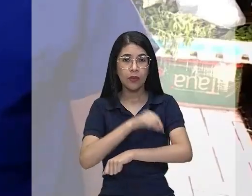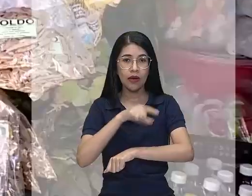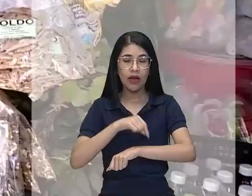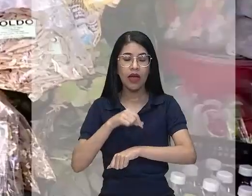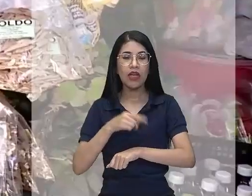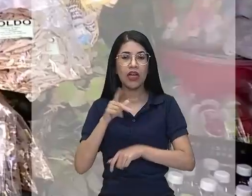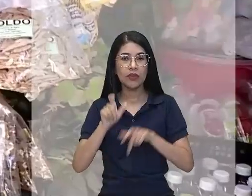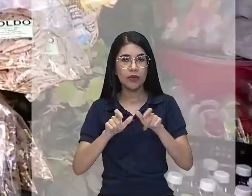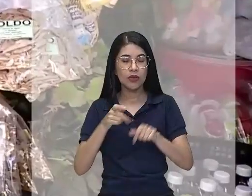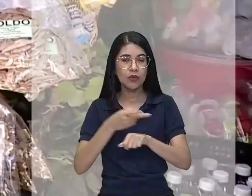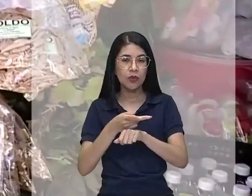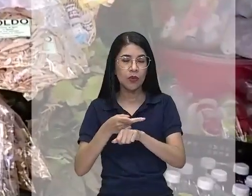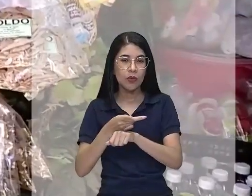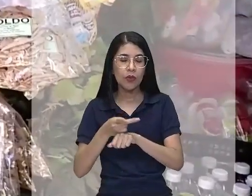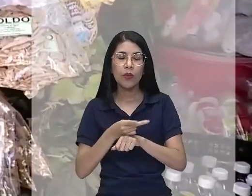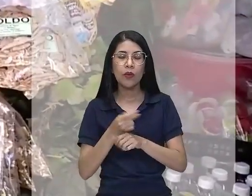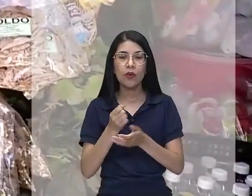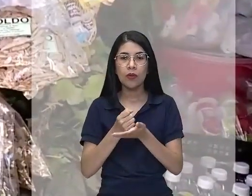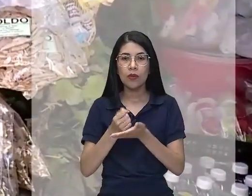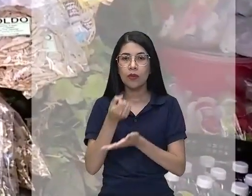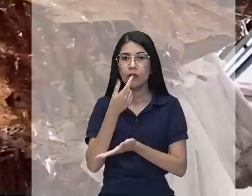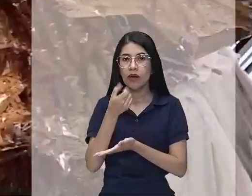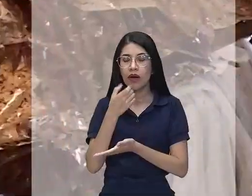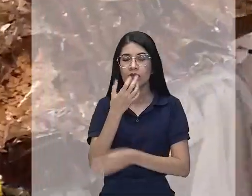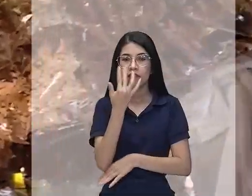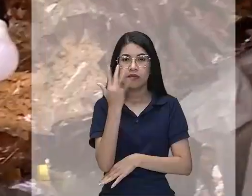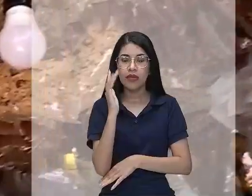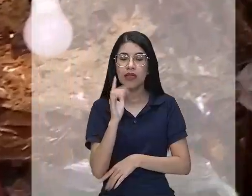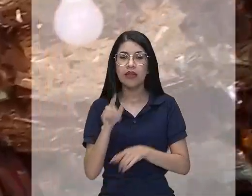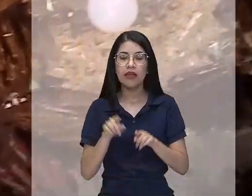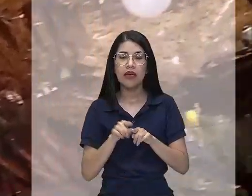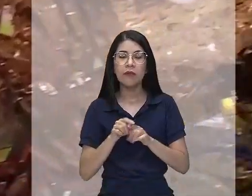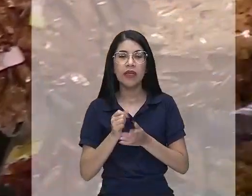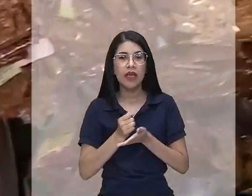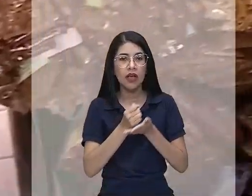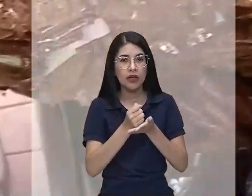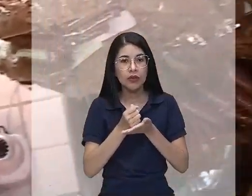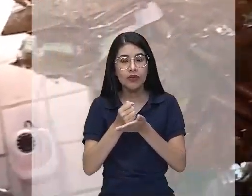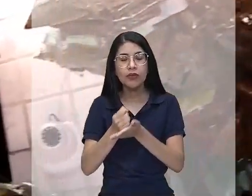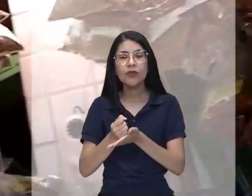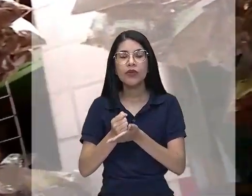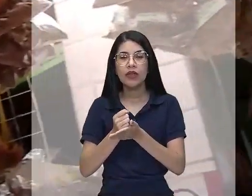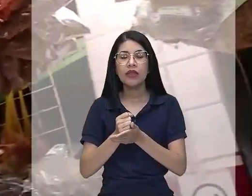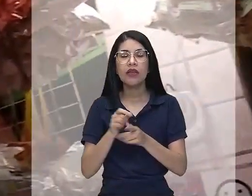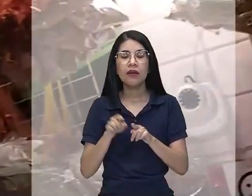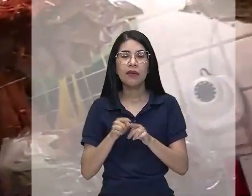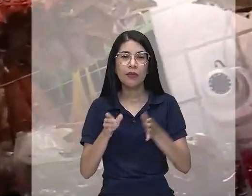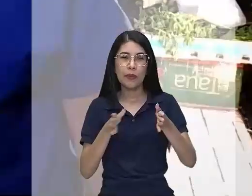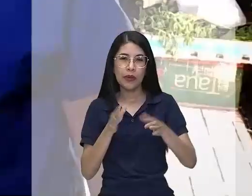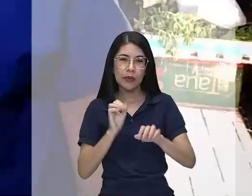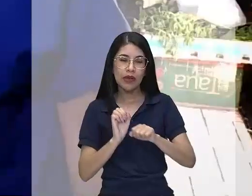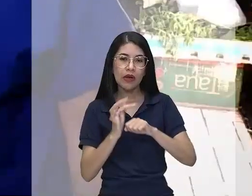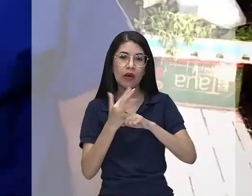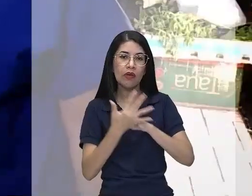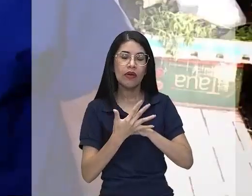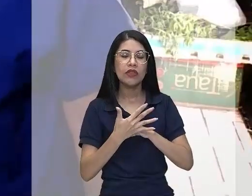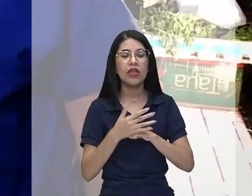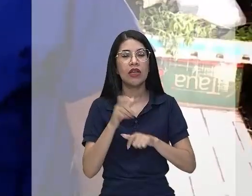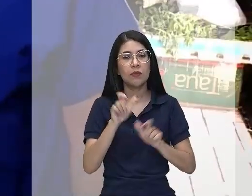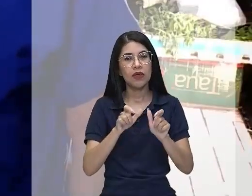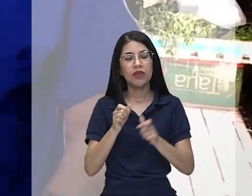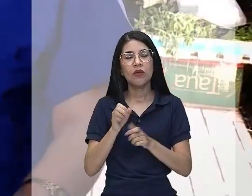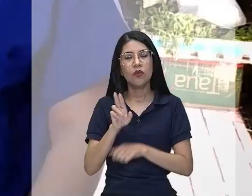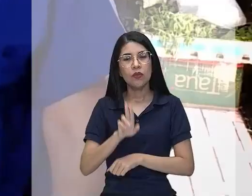procura muito por ervas medicinais, né, que tem ajudado muito no Covid. Agora o pessoal está tomando muito o